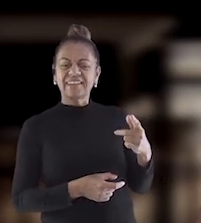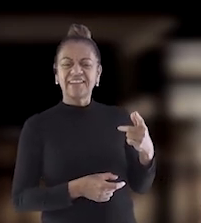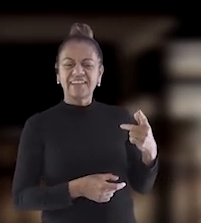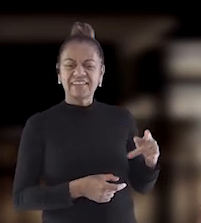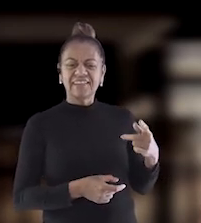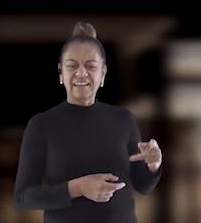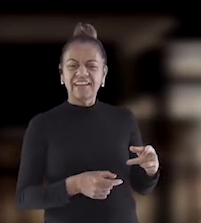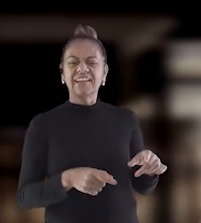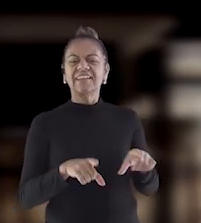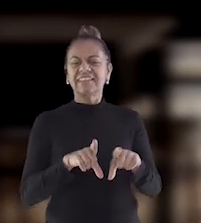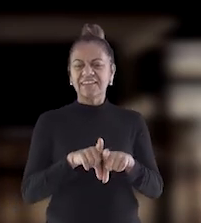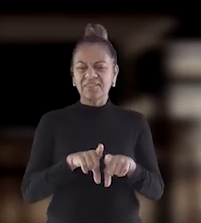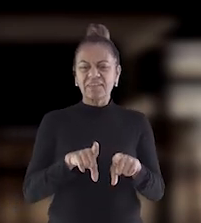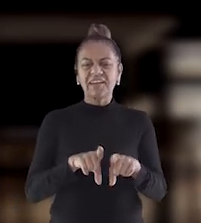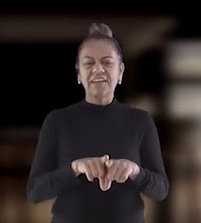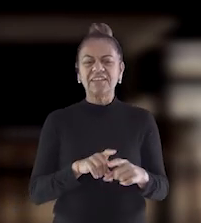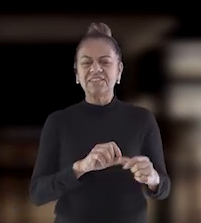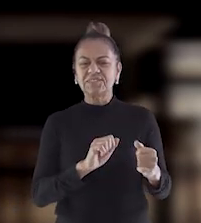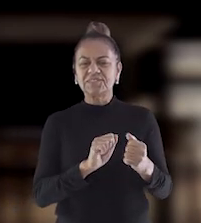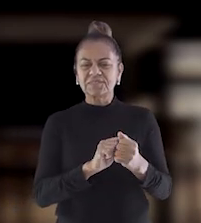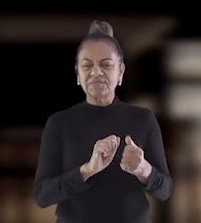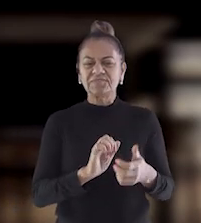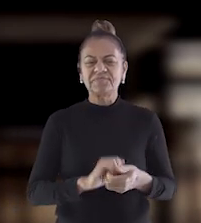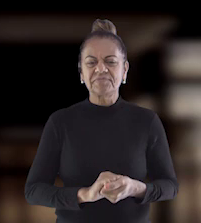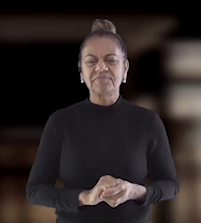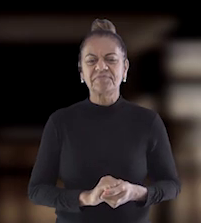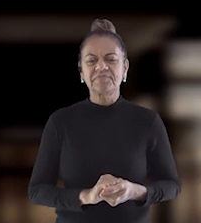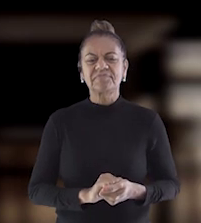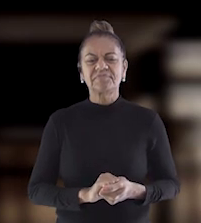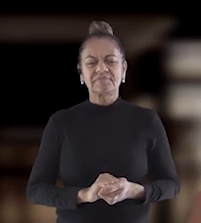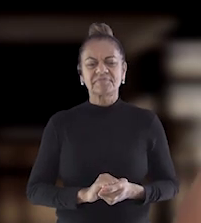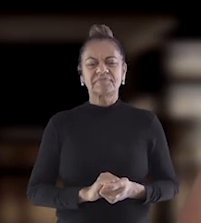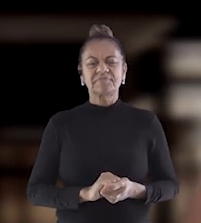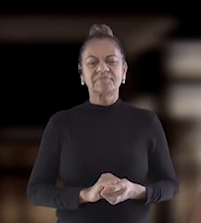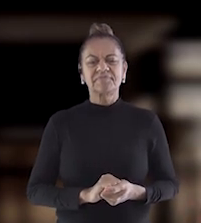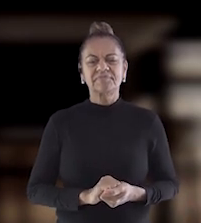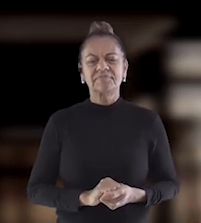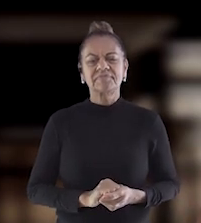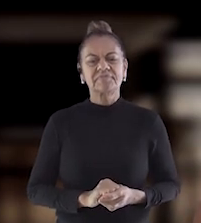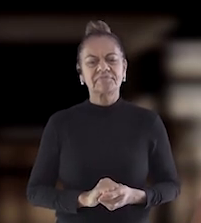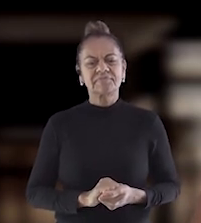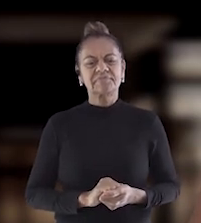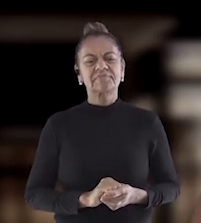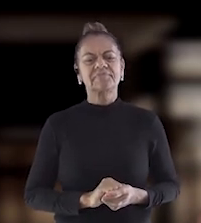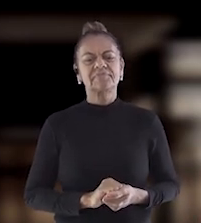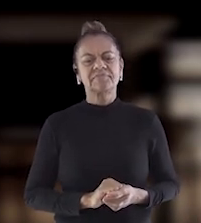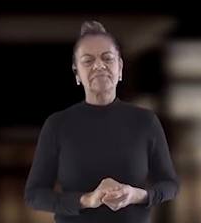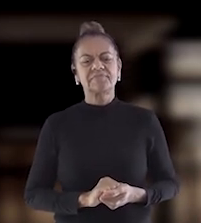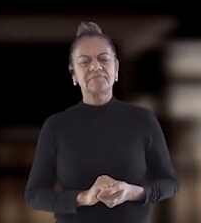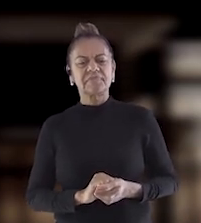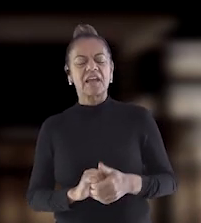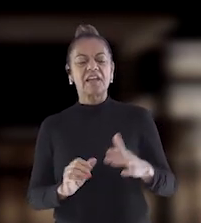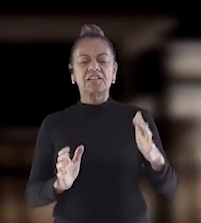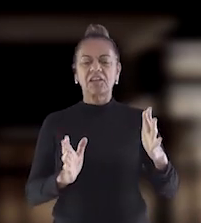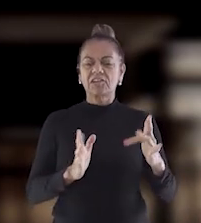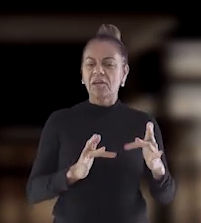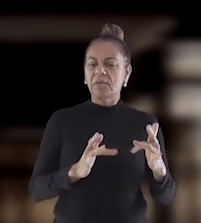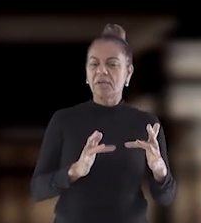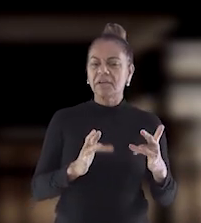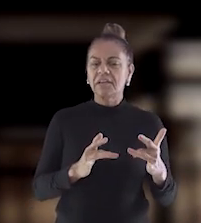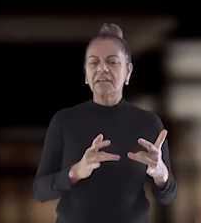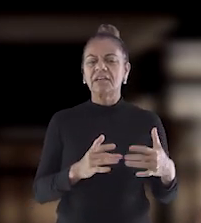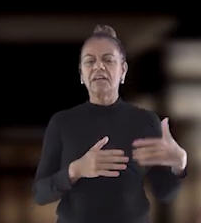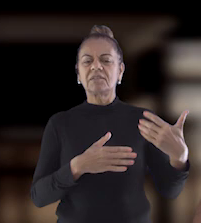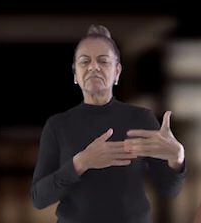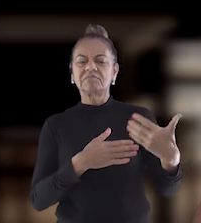também morava do lado da gente, nós éramos vizinhos, né? Nós éramos vizinhos. Nós